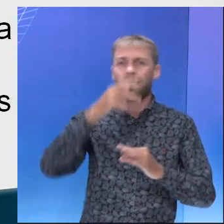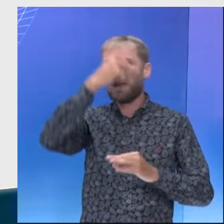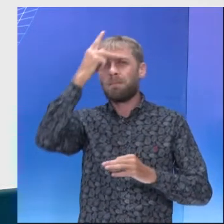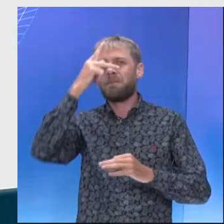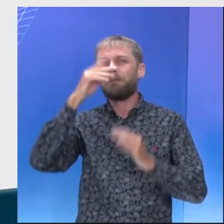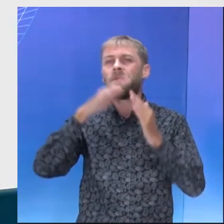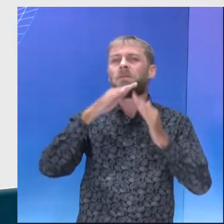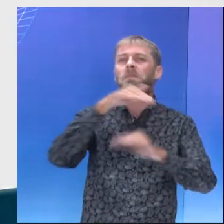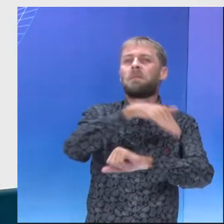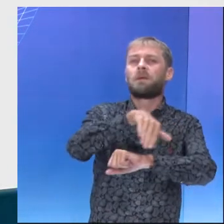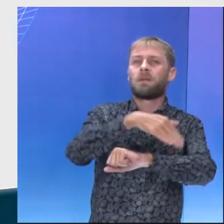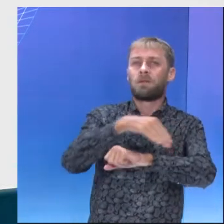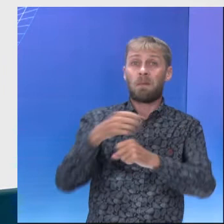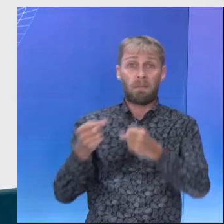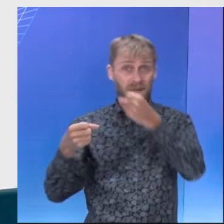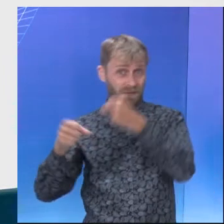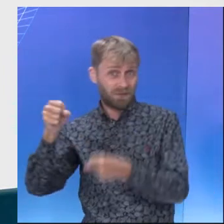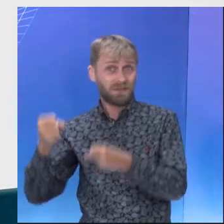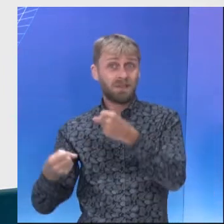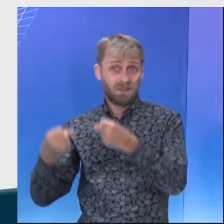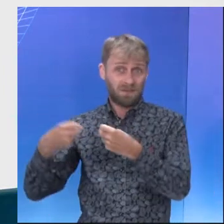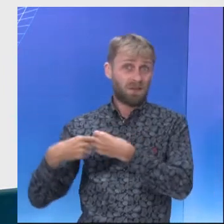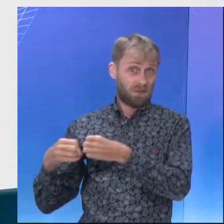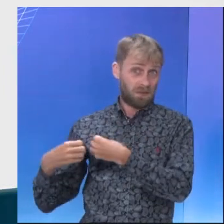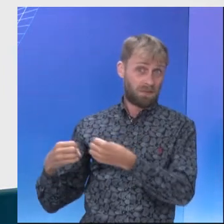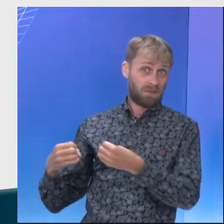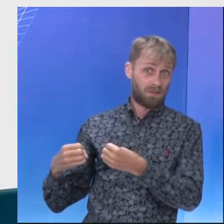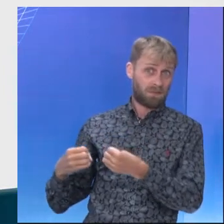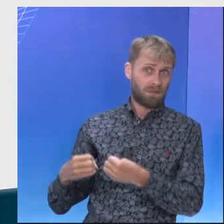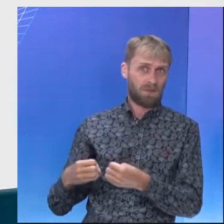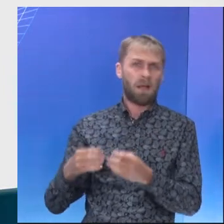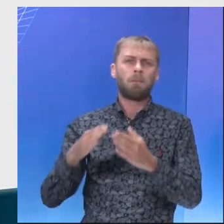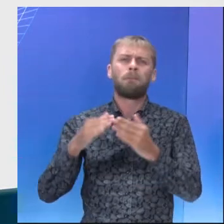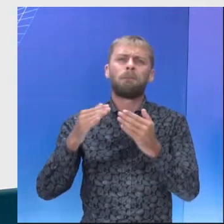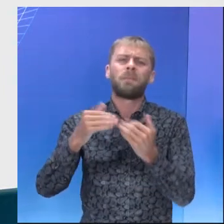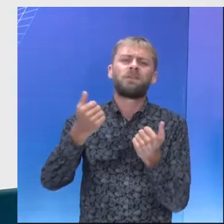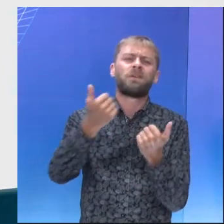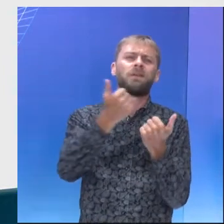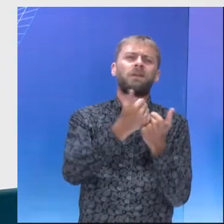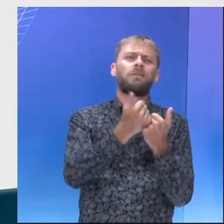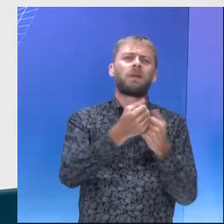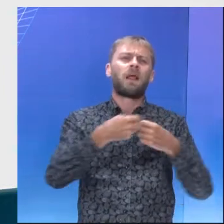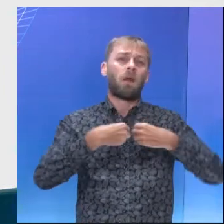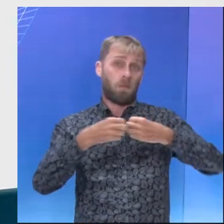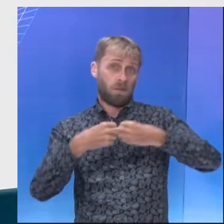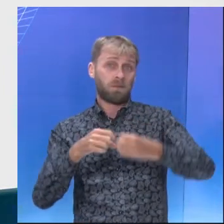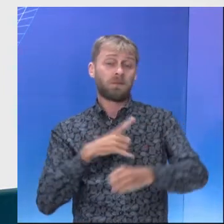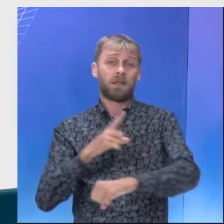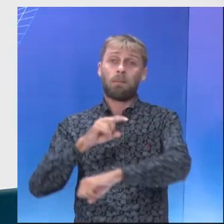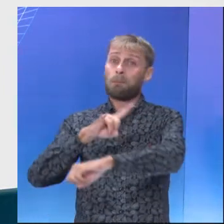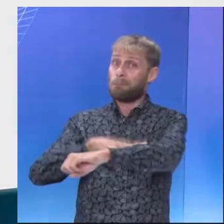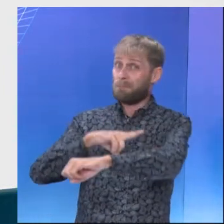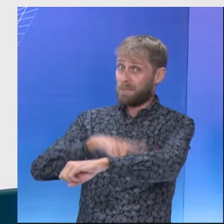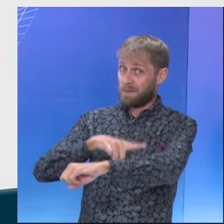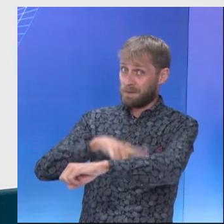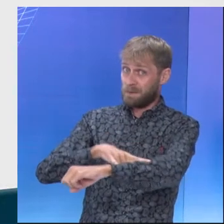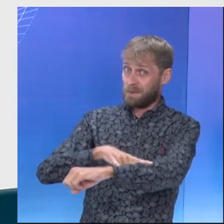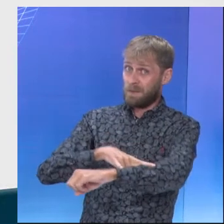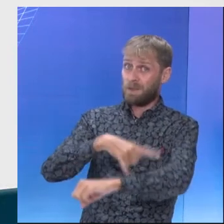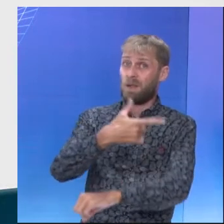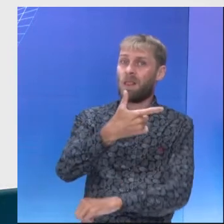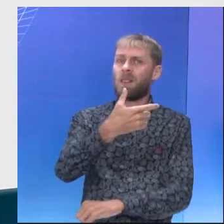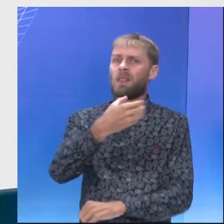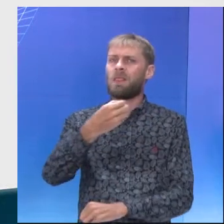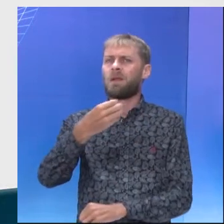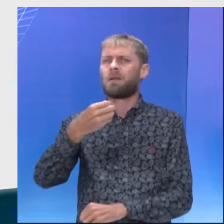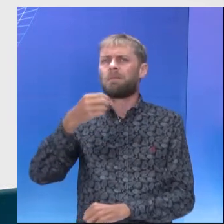da cidade. Exigir das autoridades que os ônibus municipais tenham banheiros. Abrigar